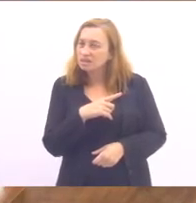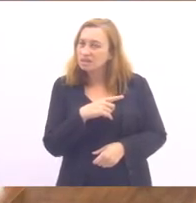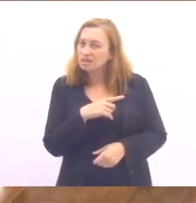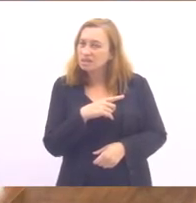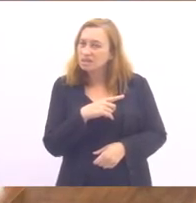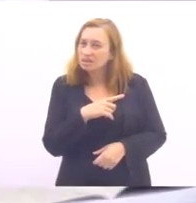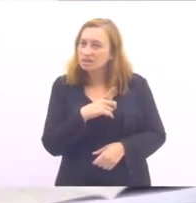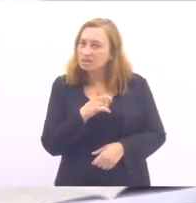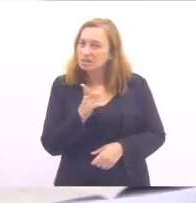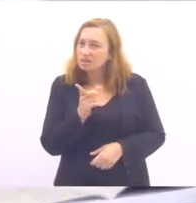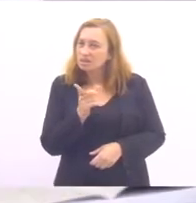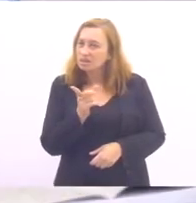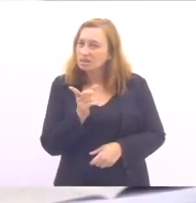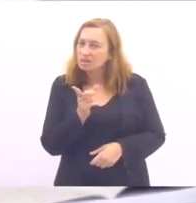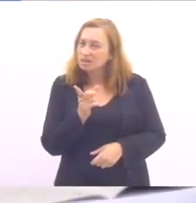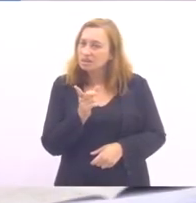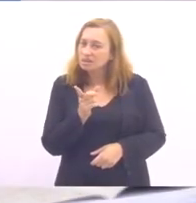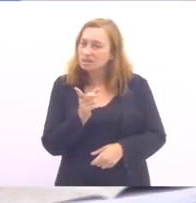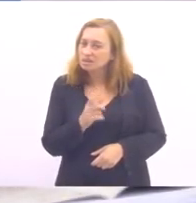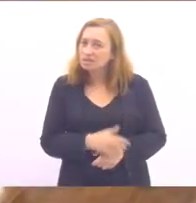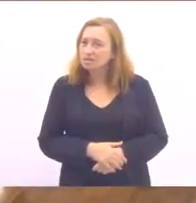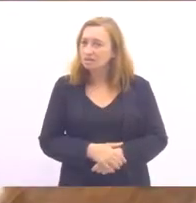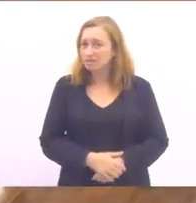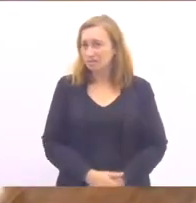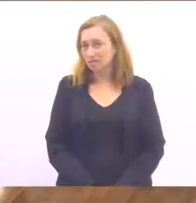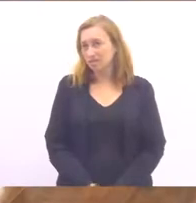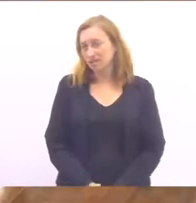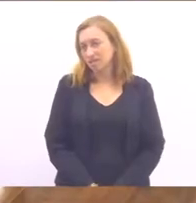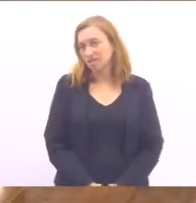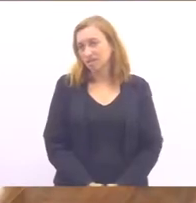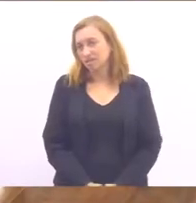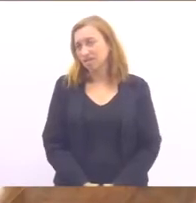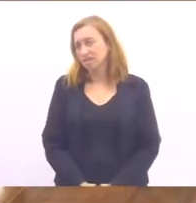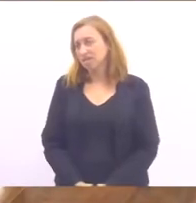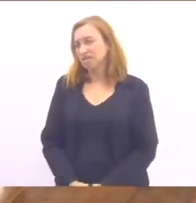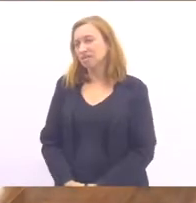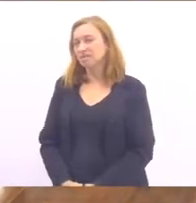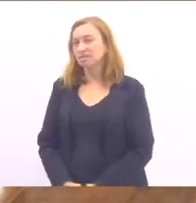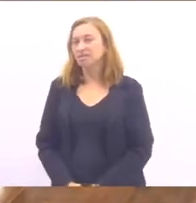por acaso, é o Moisés, próximo. Onde a gente foi pegar terreno para a cooperativa?